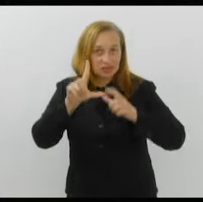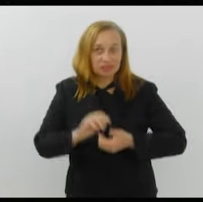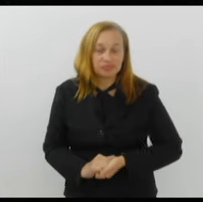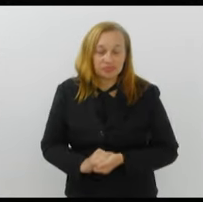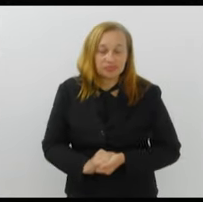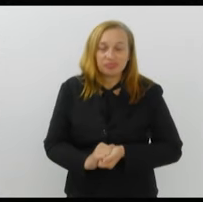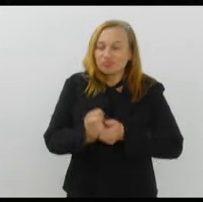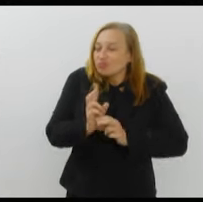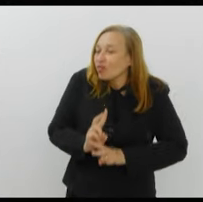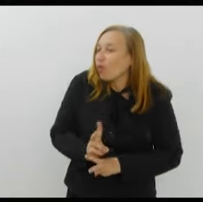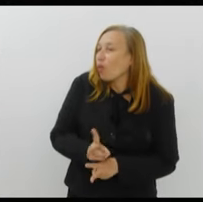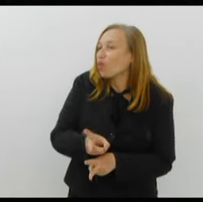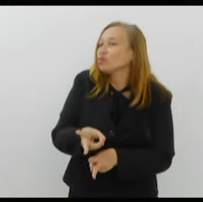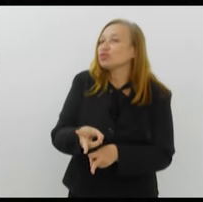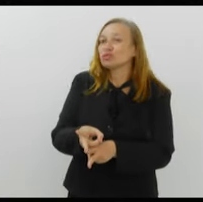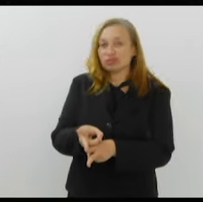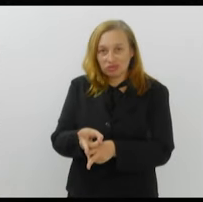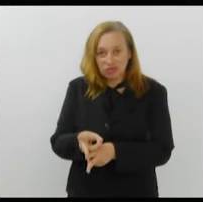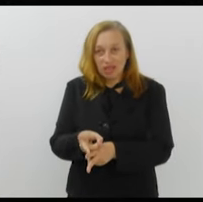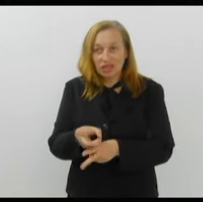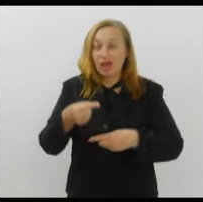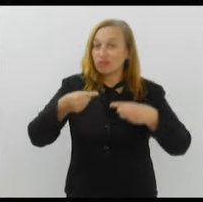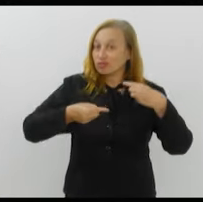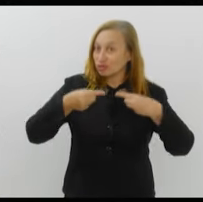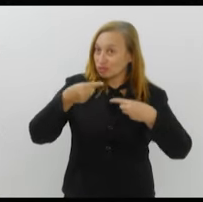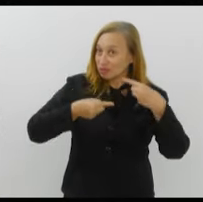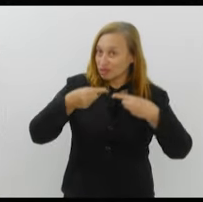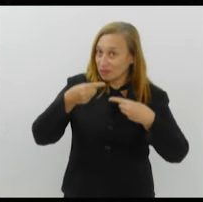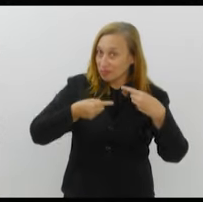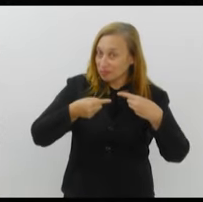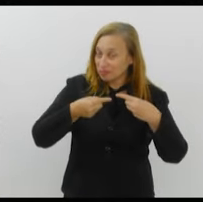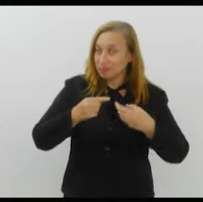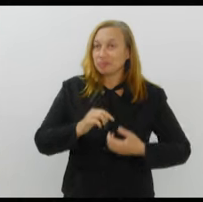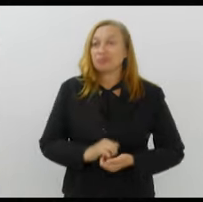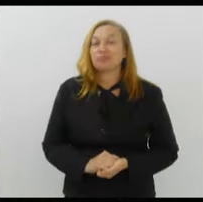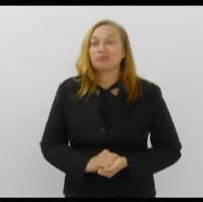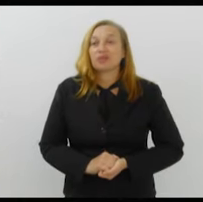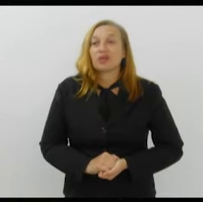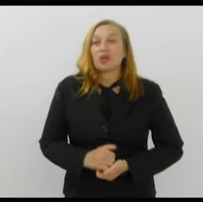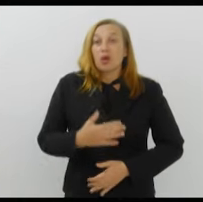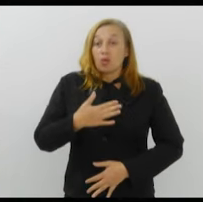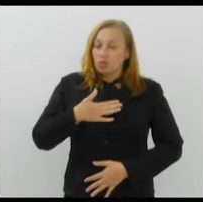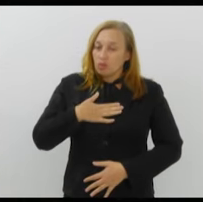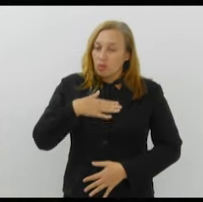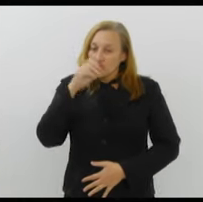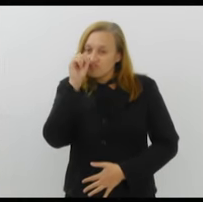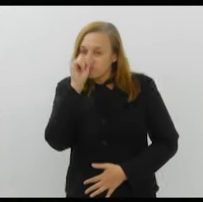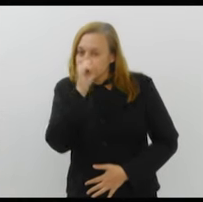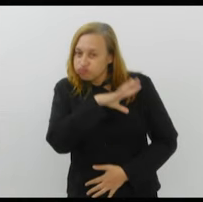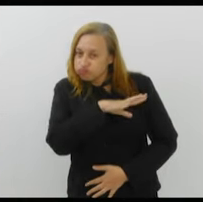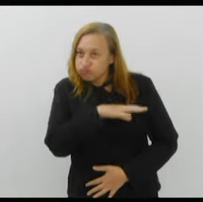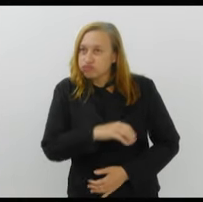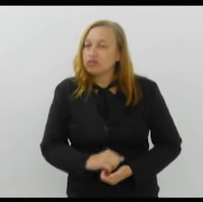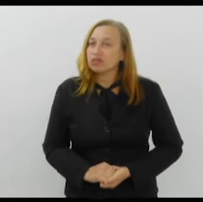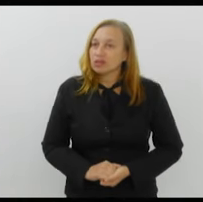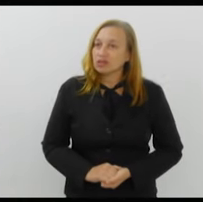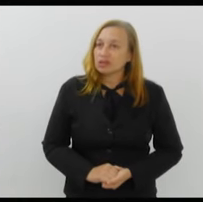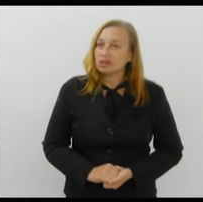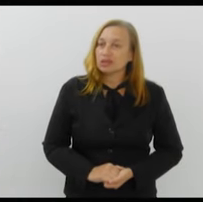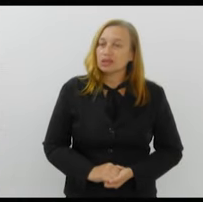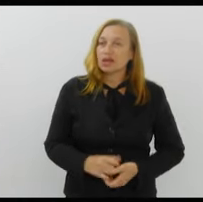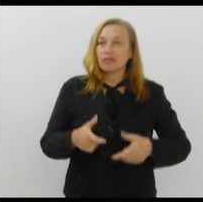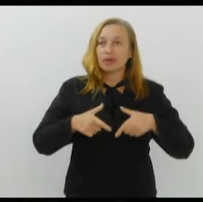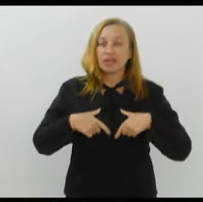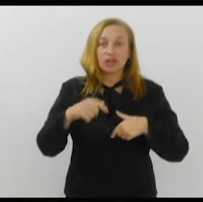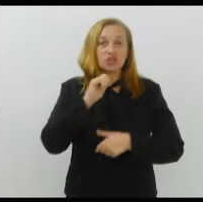dando sequência ao debate, né, e ao meu repúdio feito a medalha